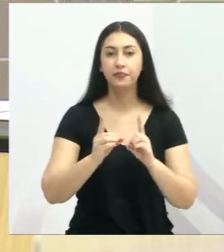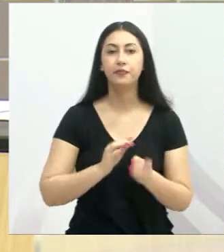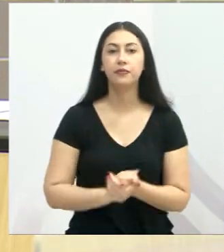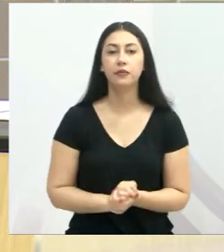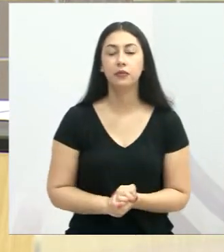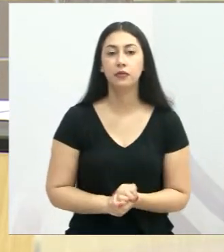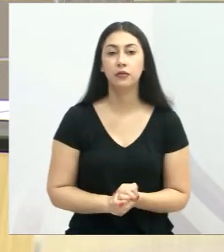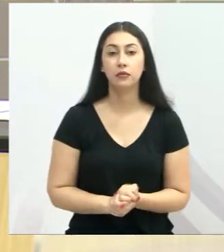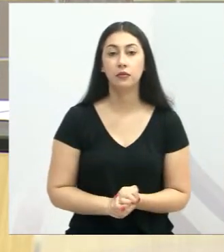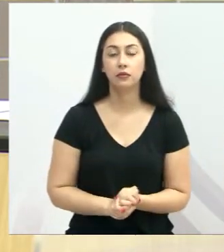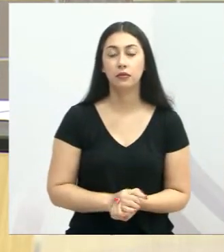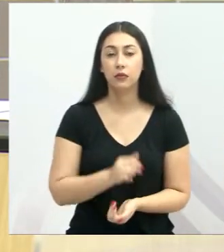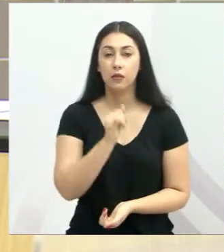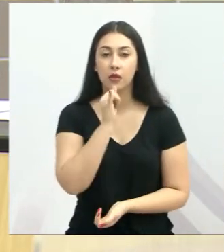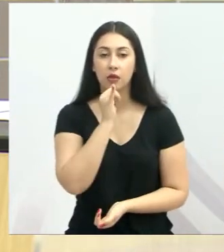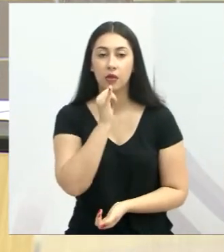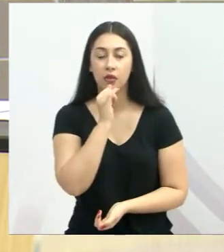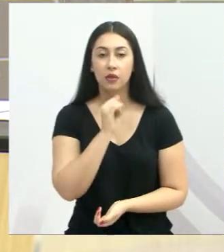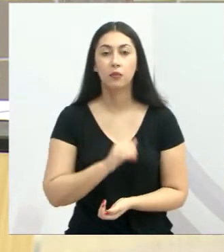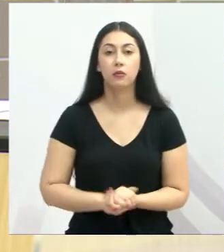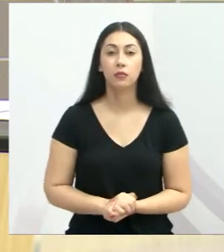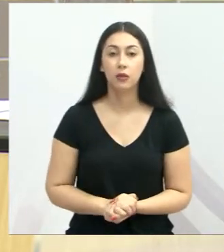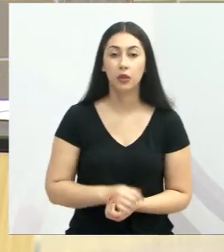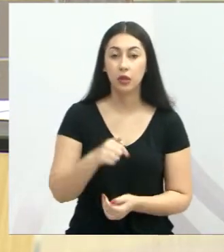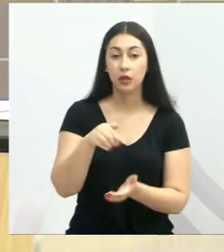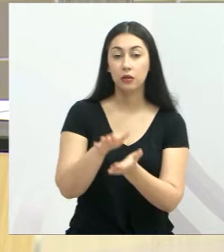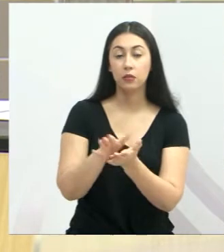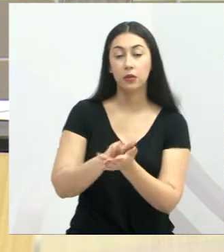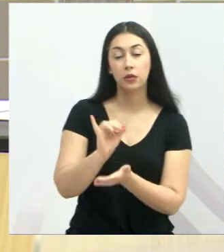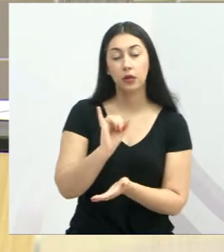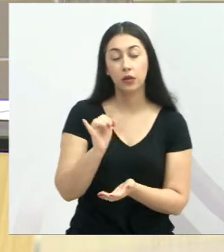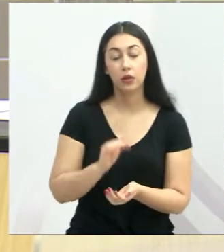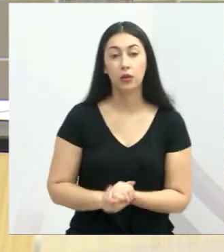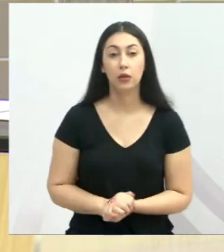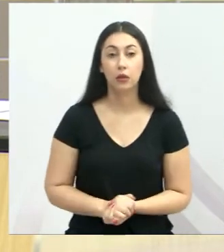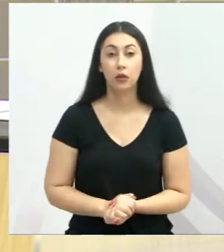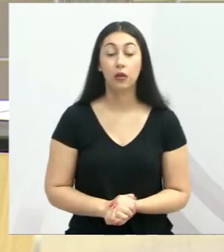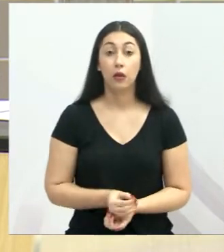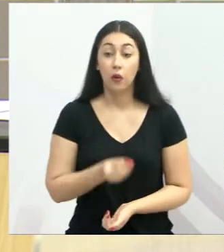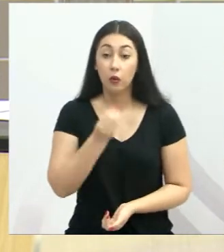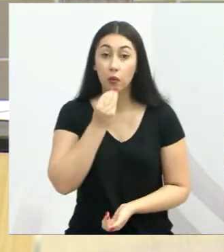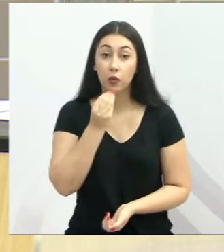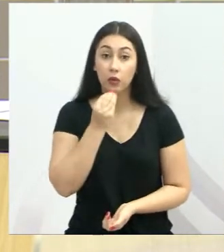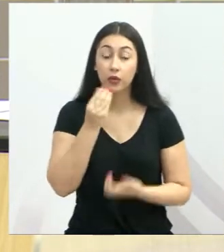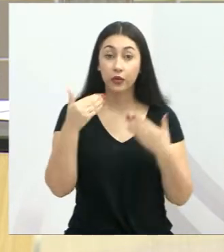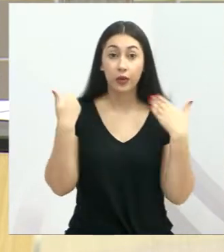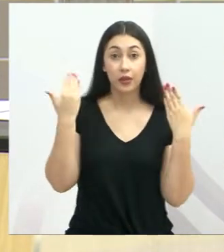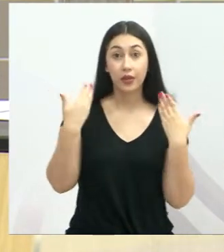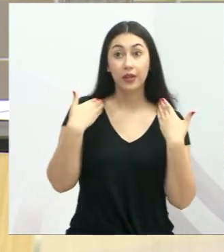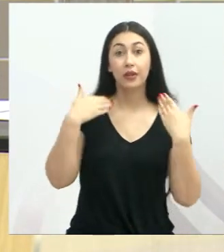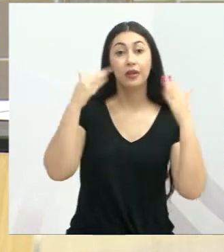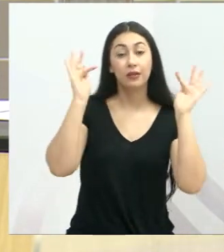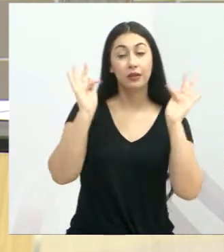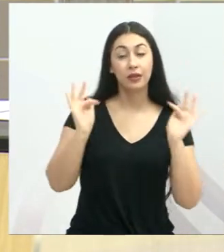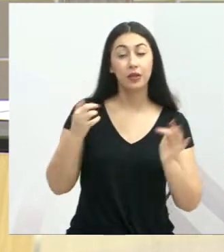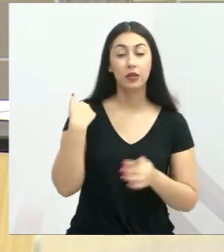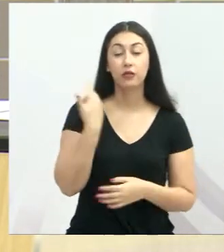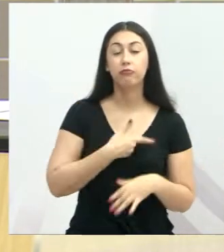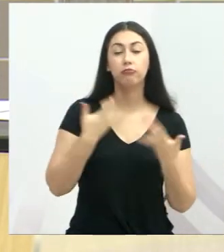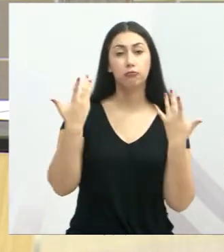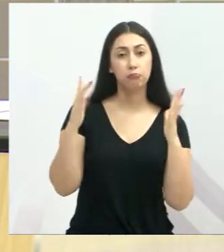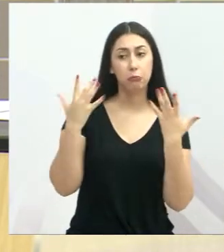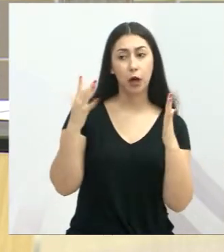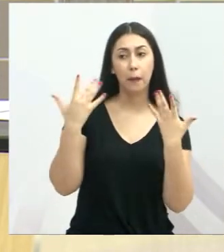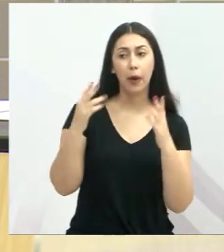como é a caso da Lucas Nogueira Garcês. Nessa oportunidade, com imensa satisfação e alegria, parabenizamos e agradecemos aos